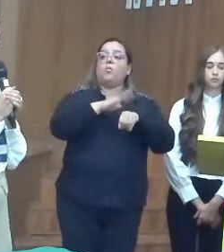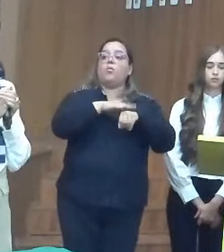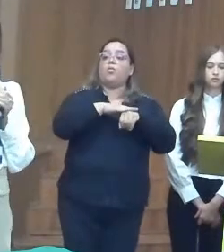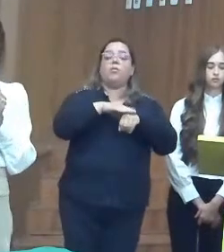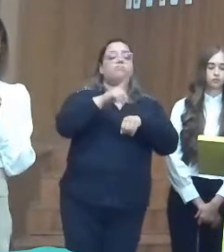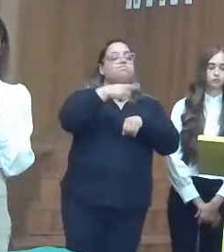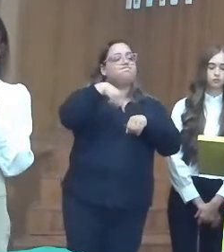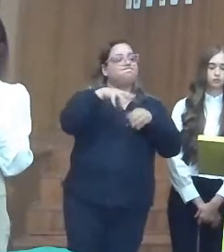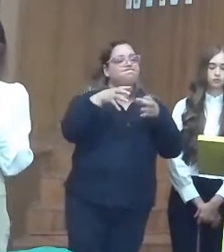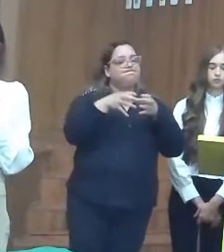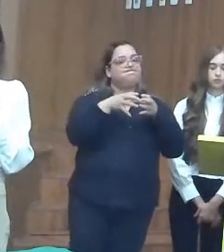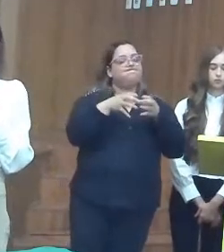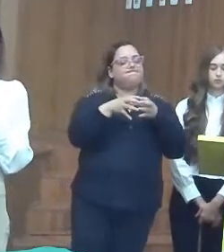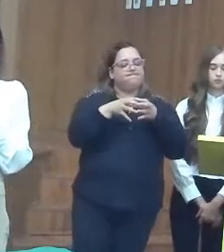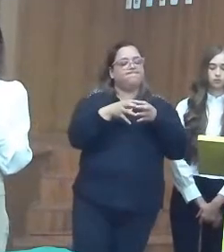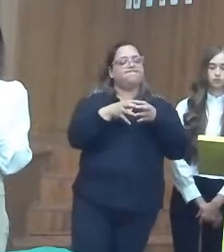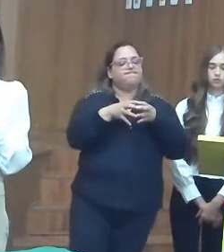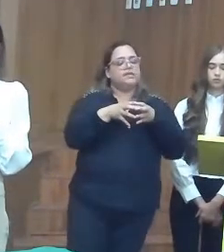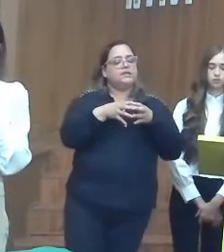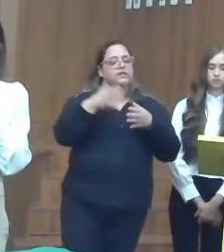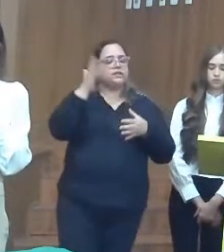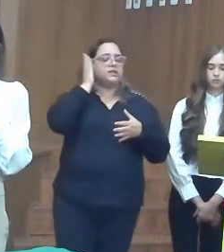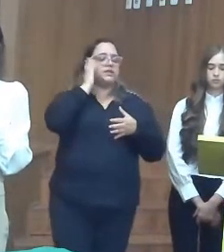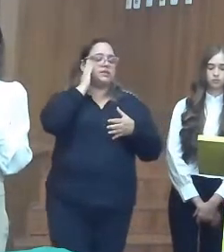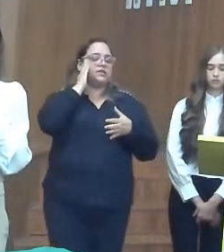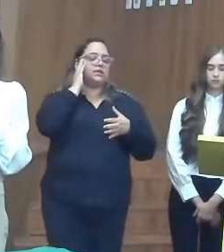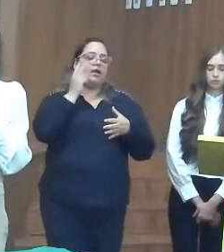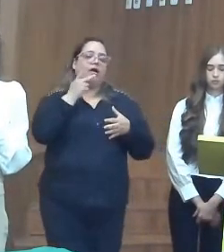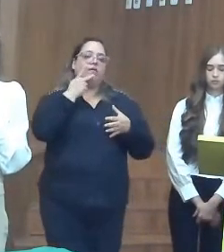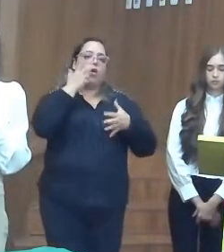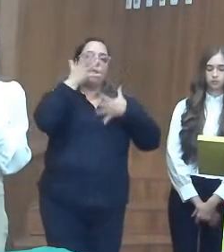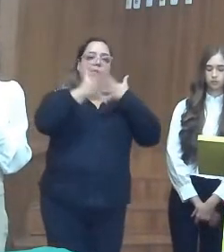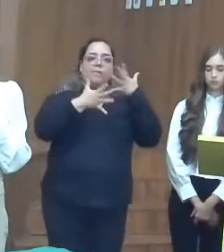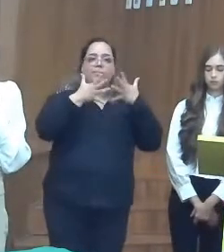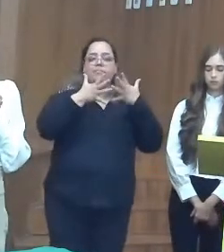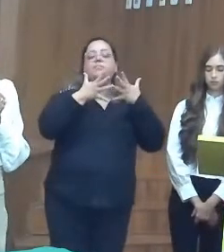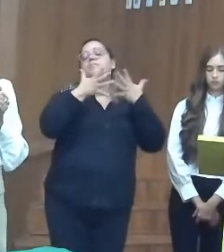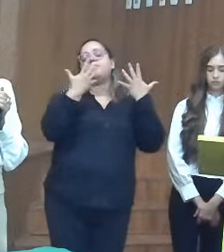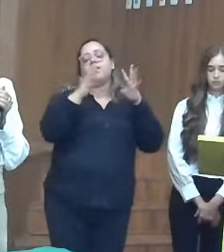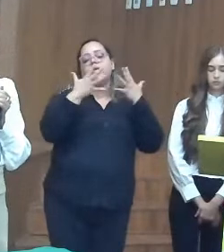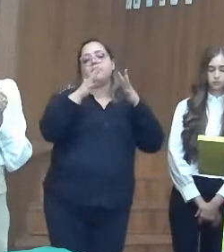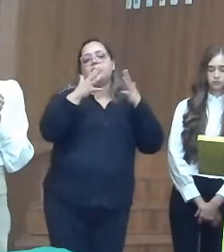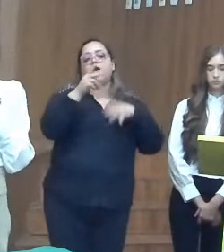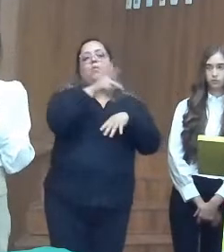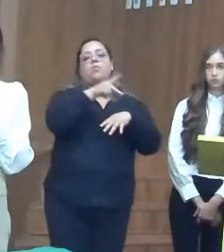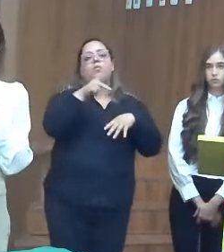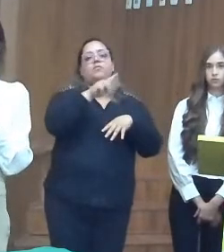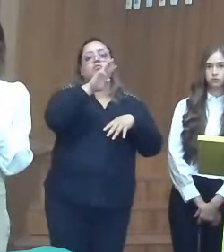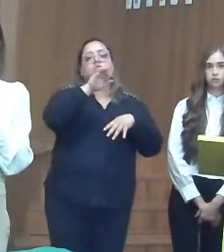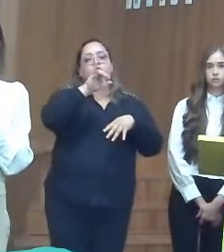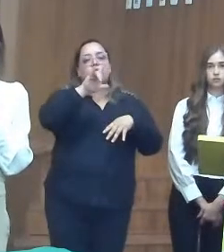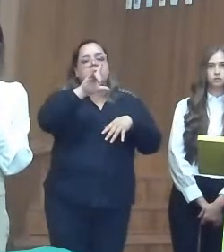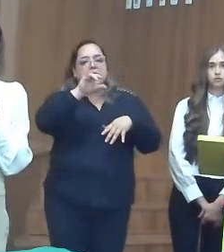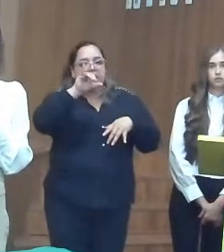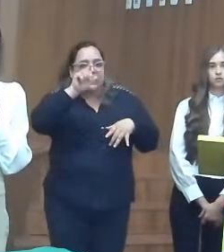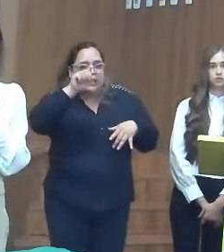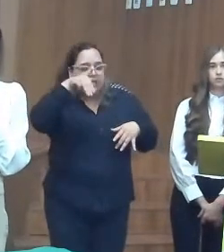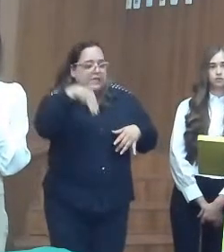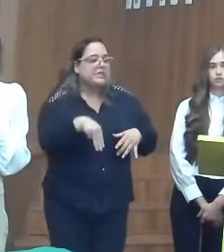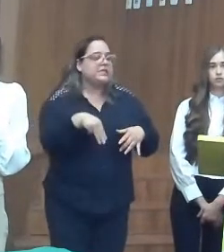comissão reconhece essa minha fala, de parabenizar e agradecer ao professor William pelo seu empenho, pelo